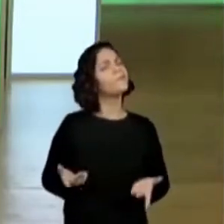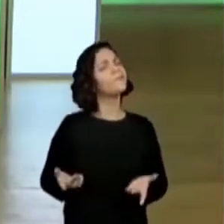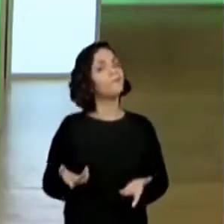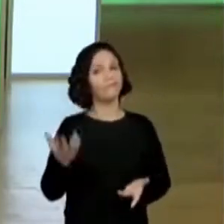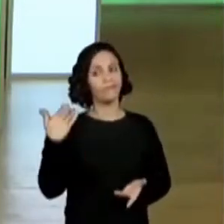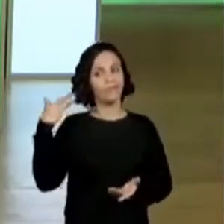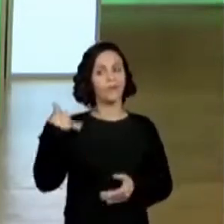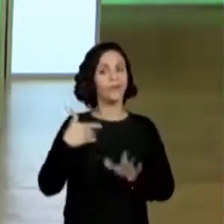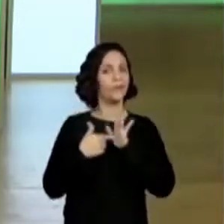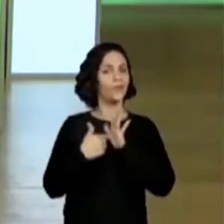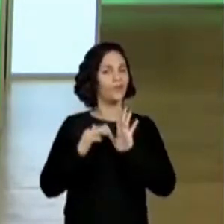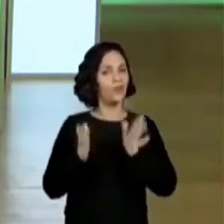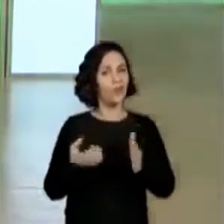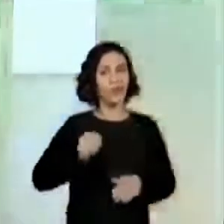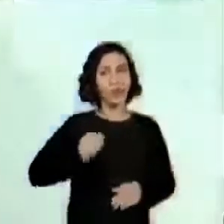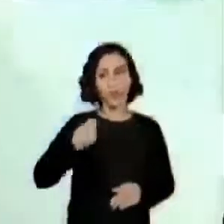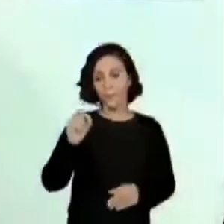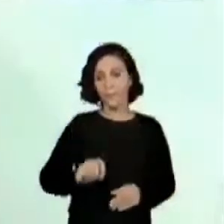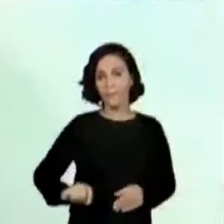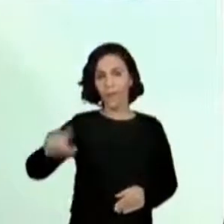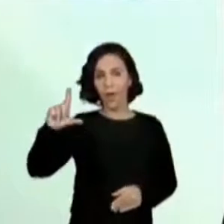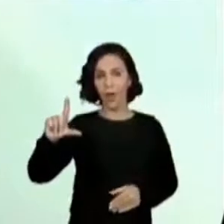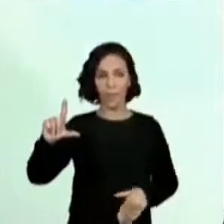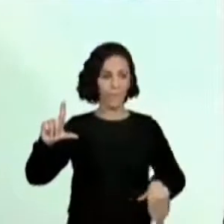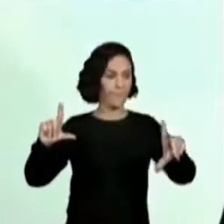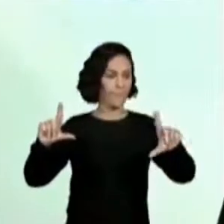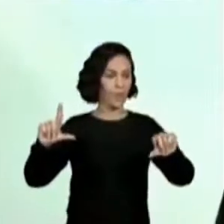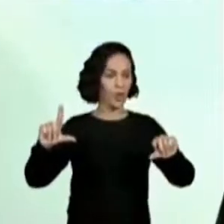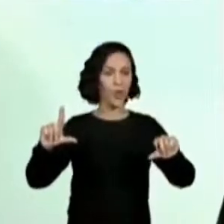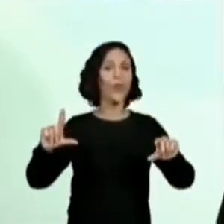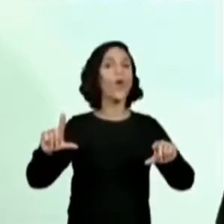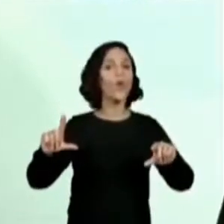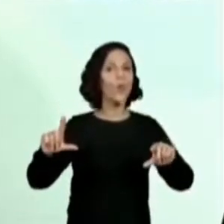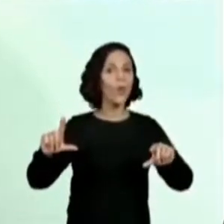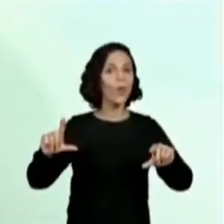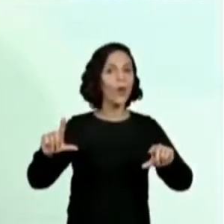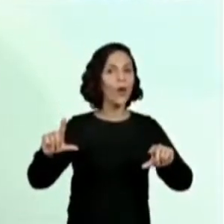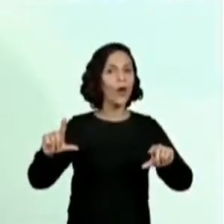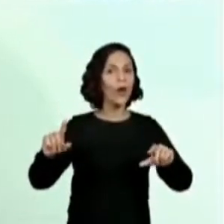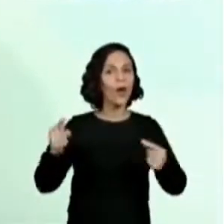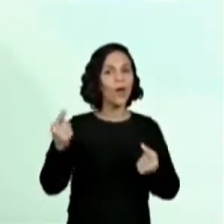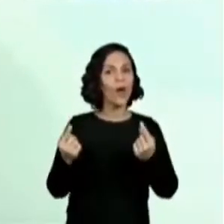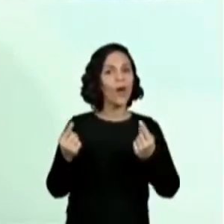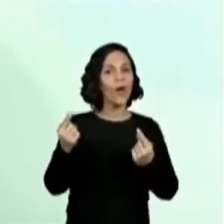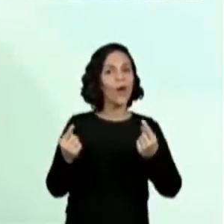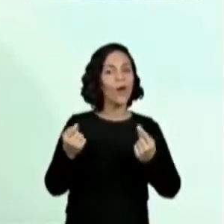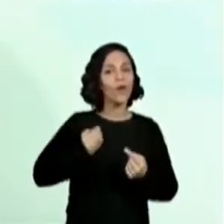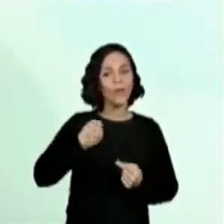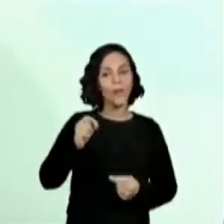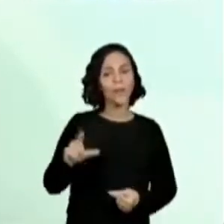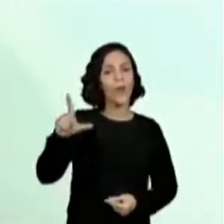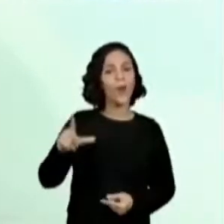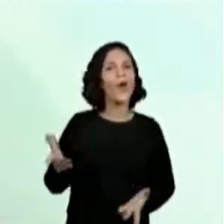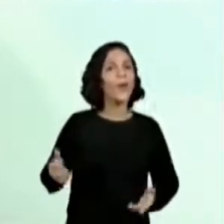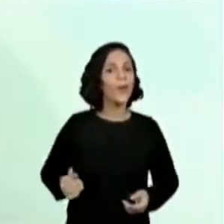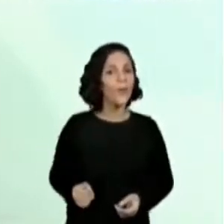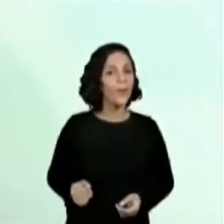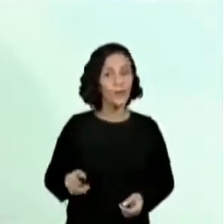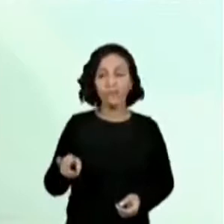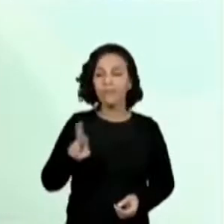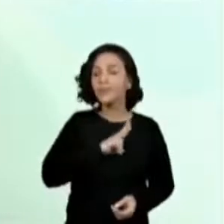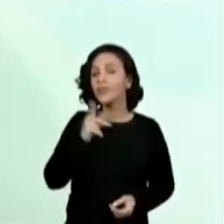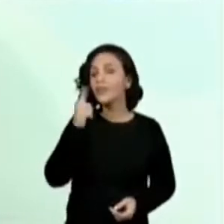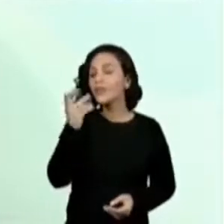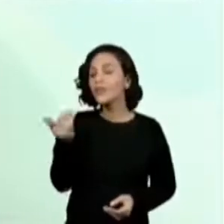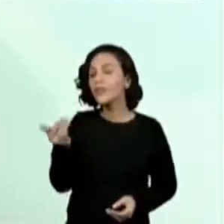viu isso essa semana. Número maior, número menor. Então, qual que é o número maior? Coloquem aí